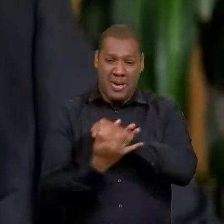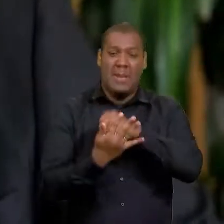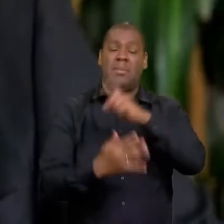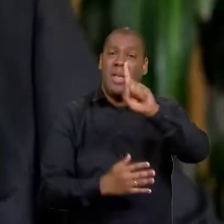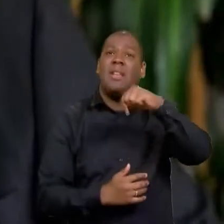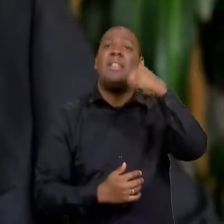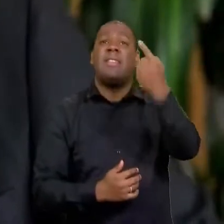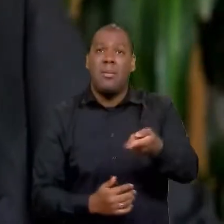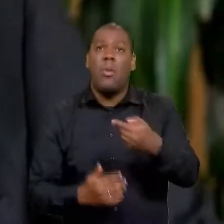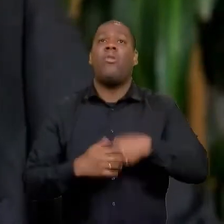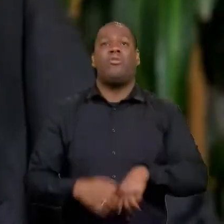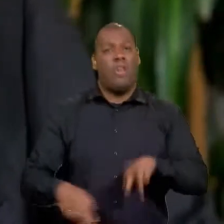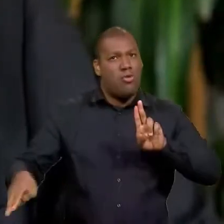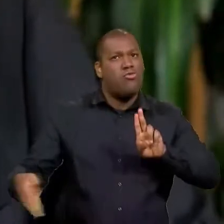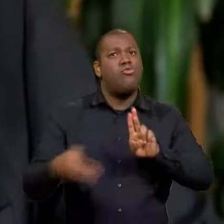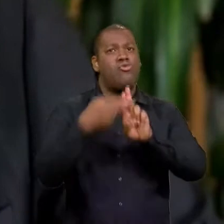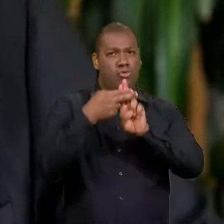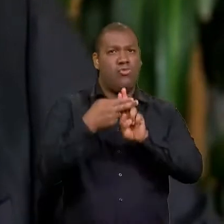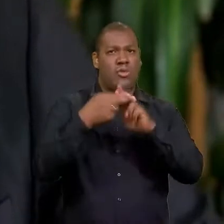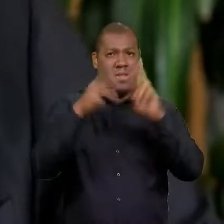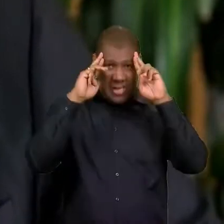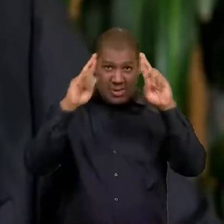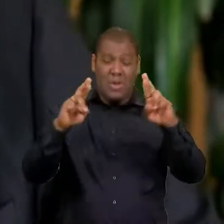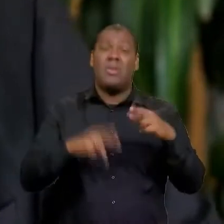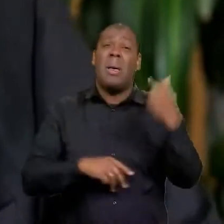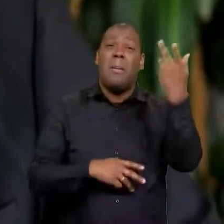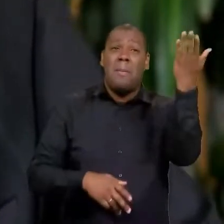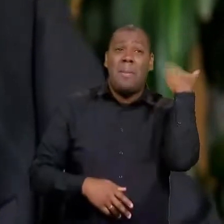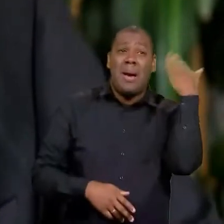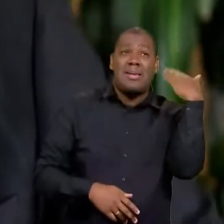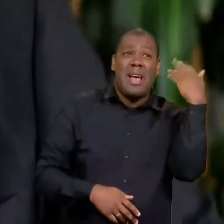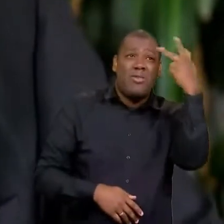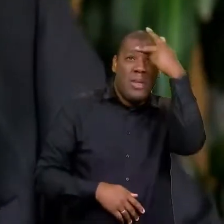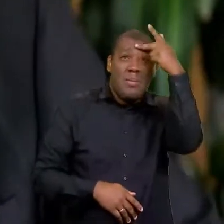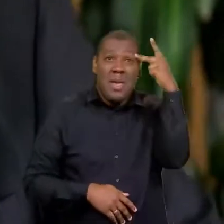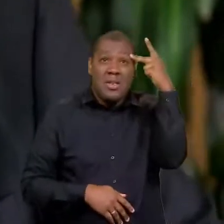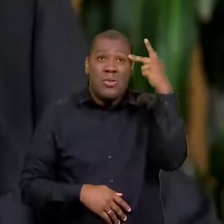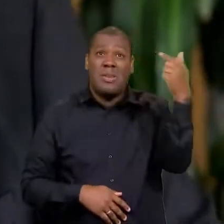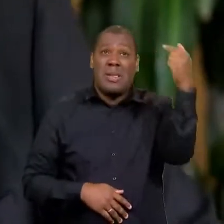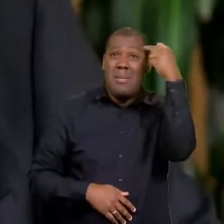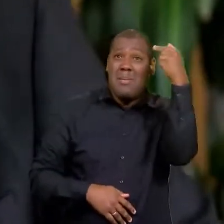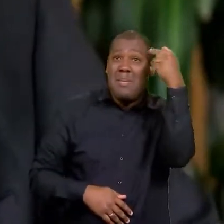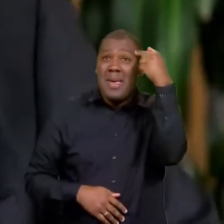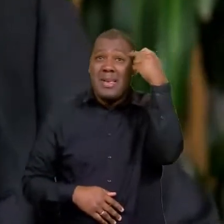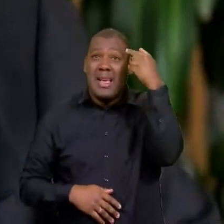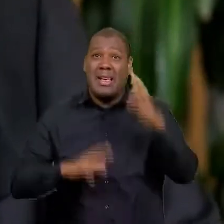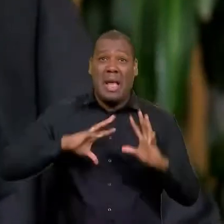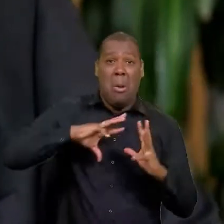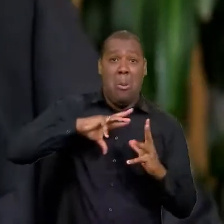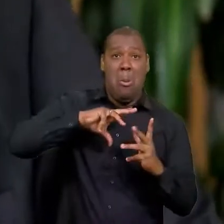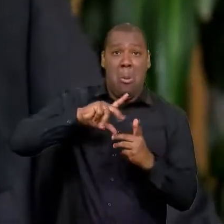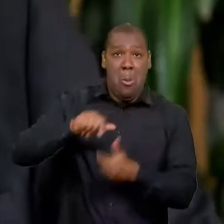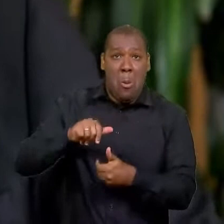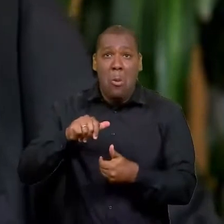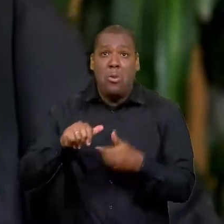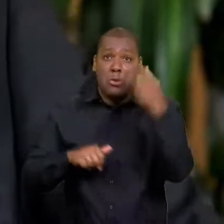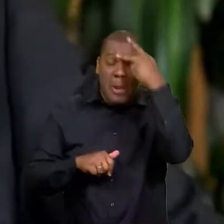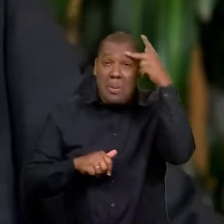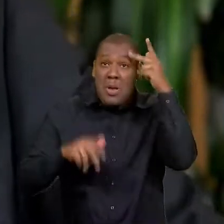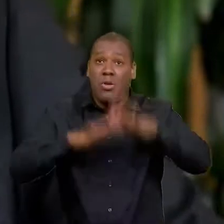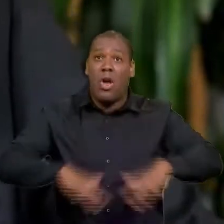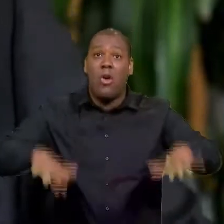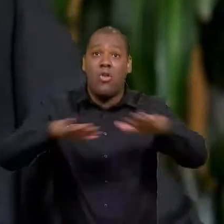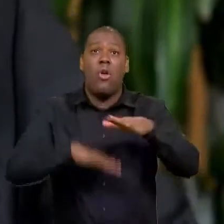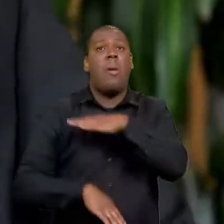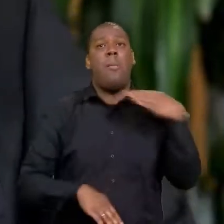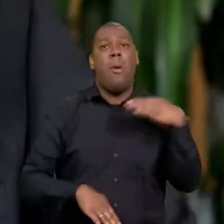ia acabar, apareceu o SUS e fez uma revolução de coragem, de competência, sabe, no tratamento do